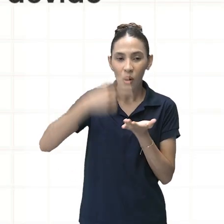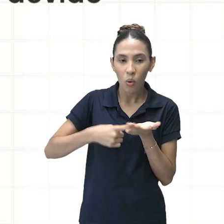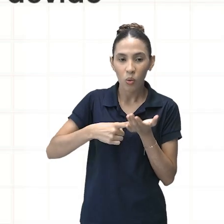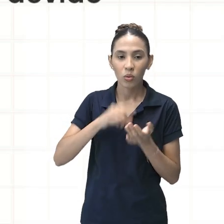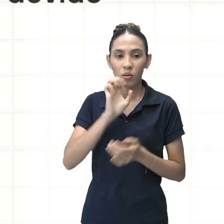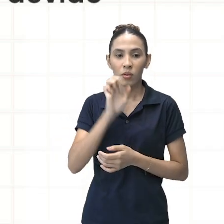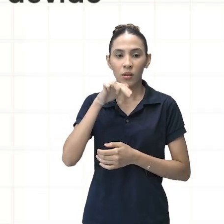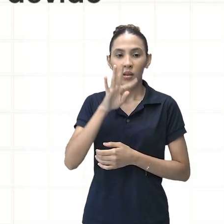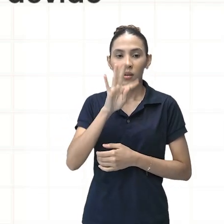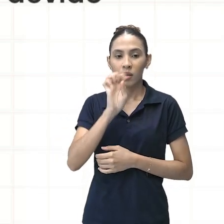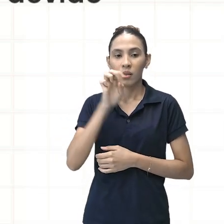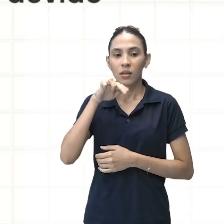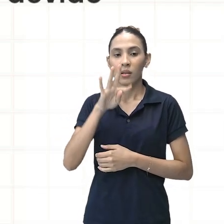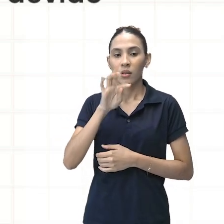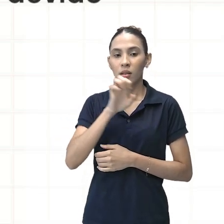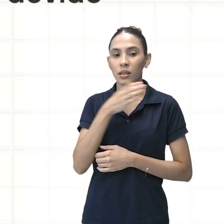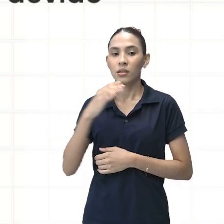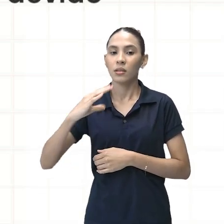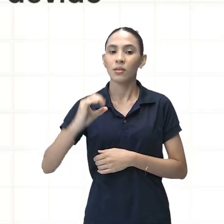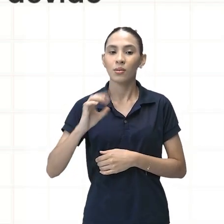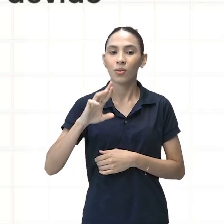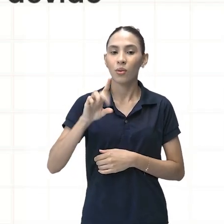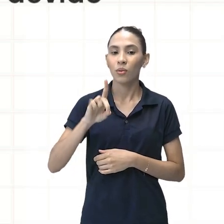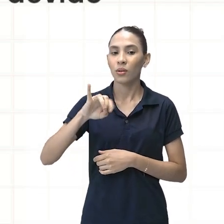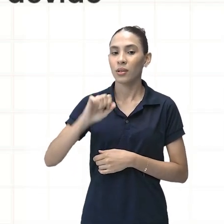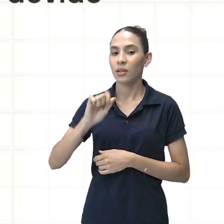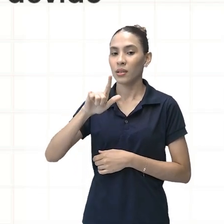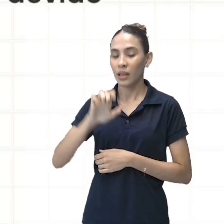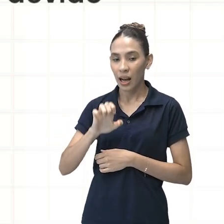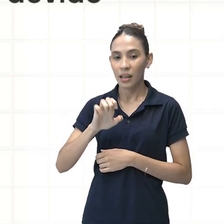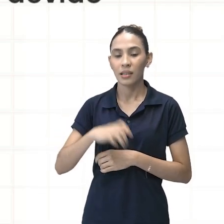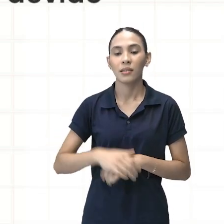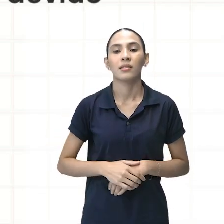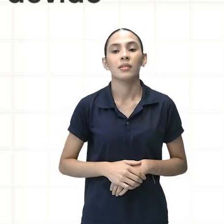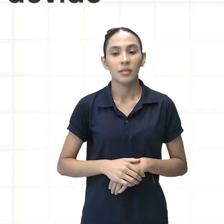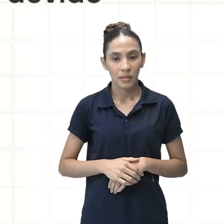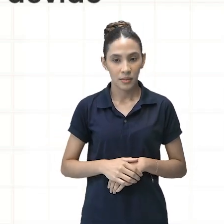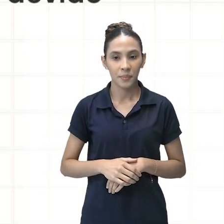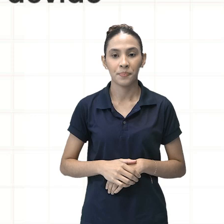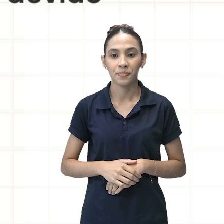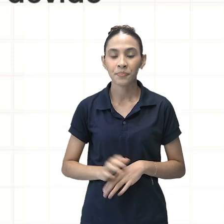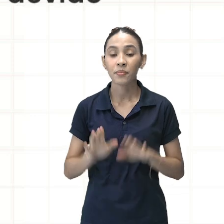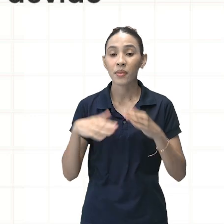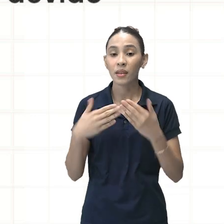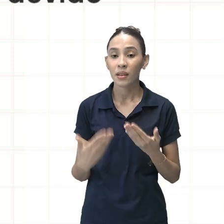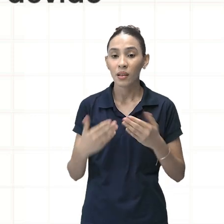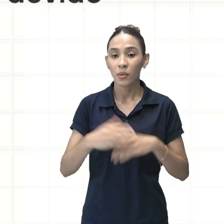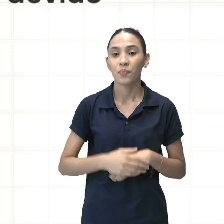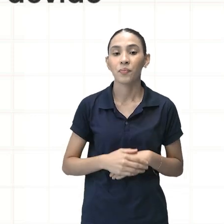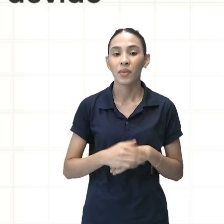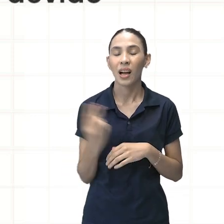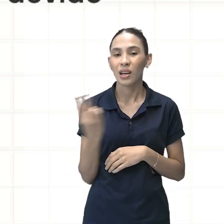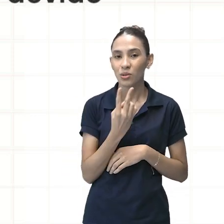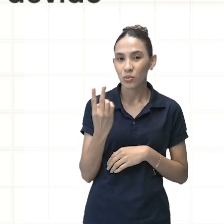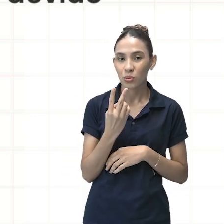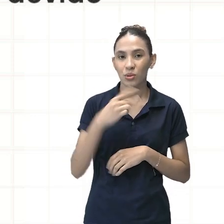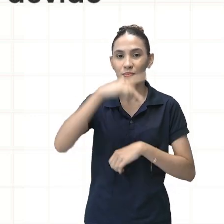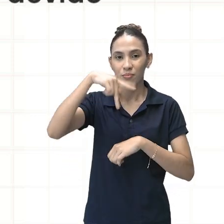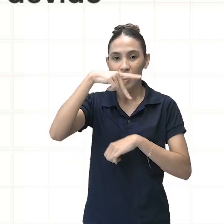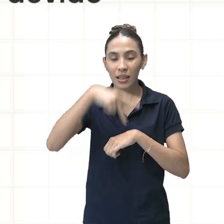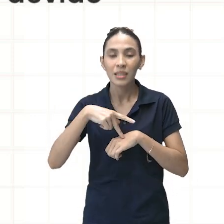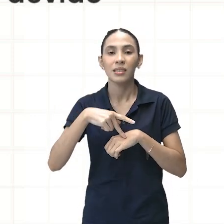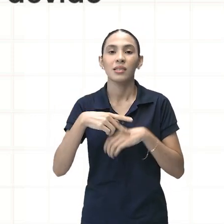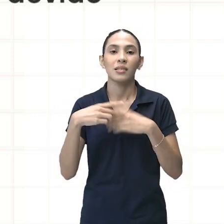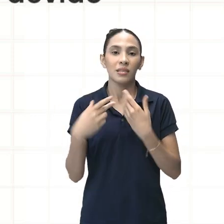chamado Entente Cordiale, que quer dizer acordo cordial. Bem, até então, as duas grandes nações